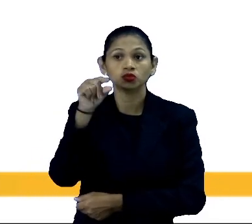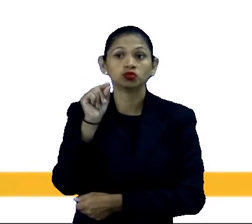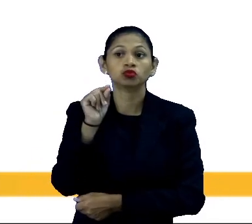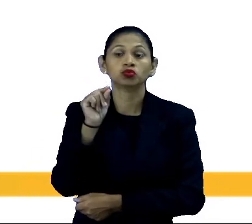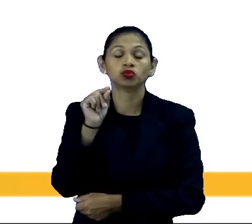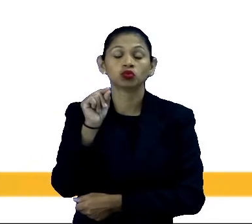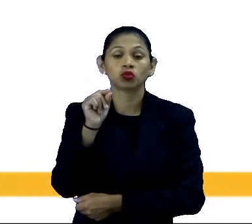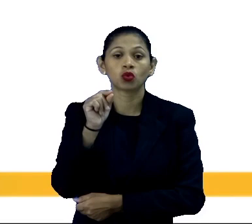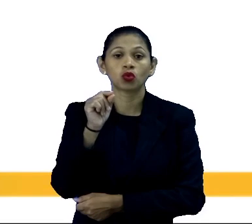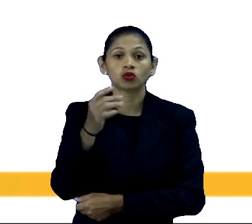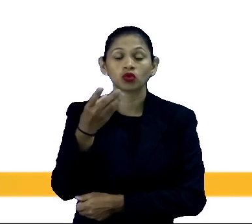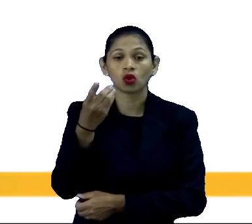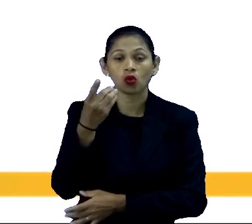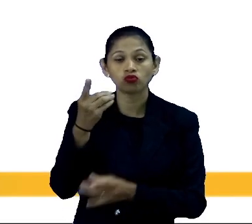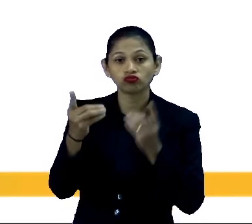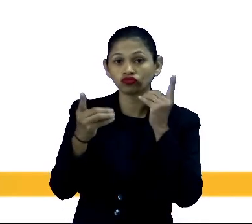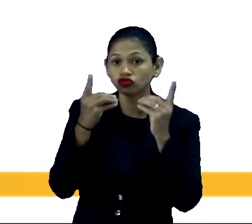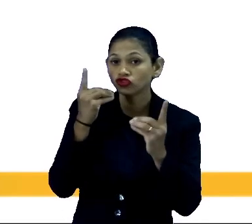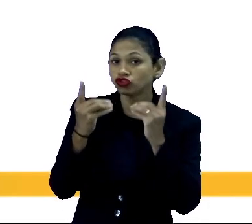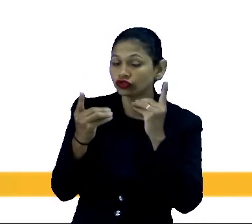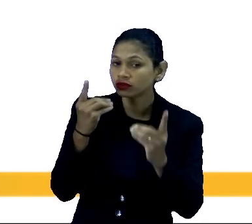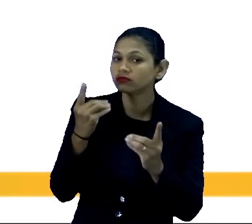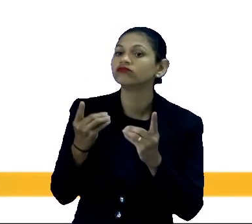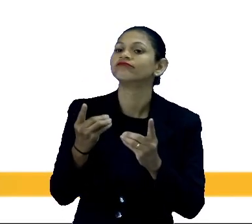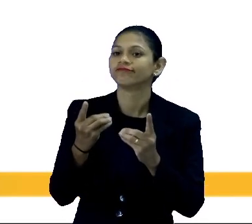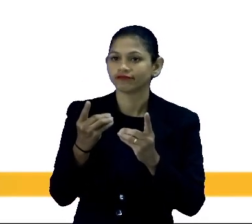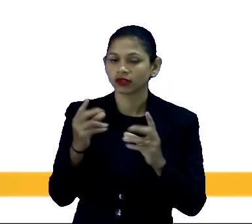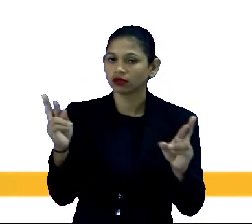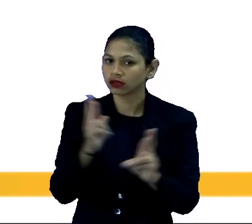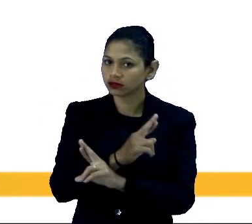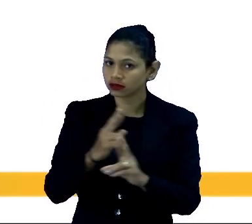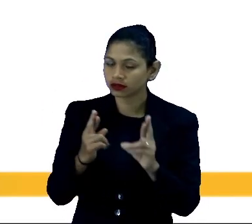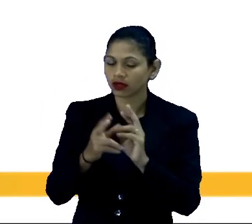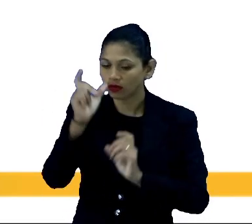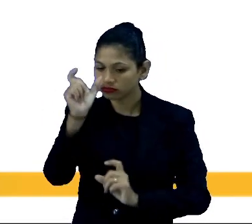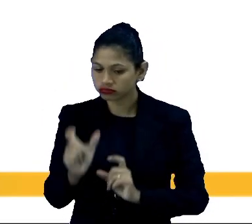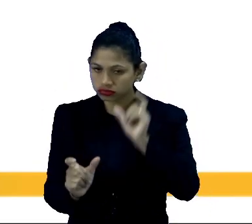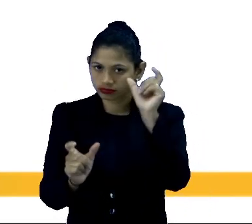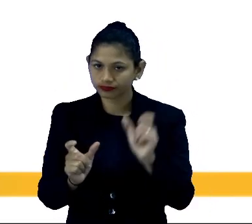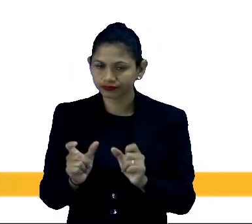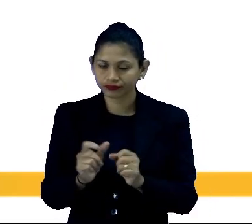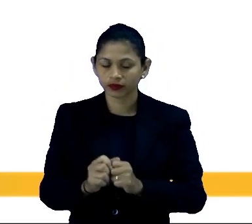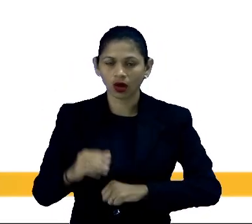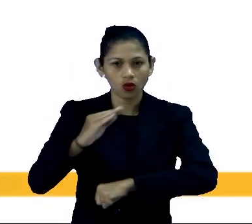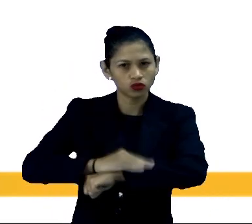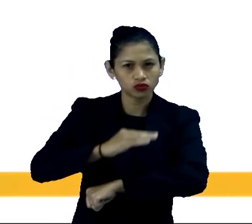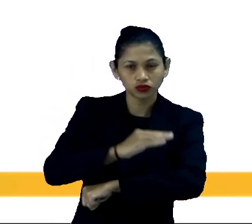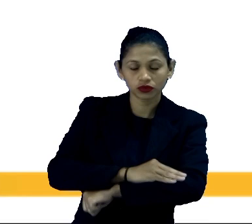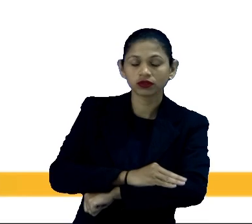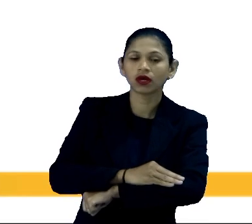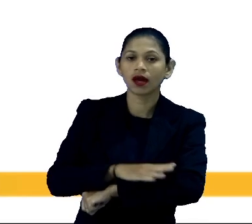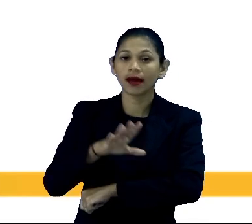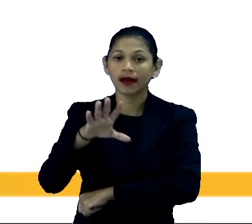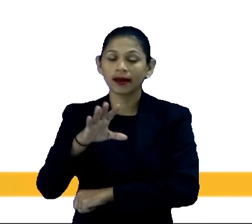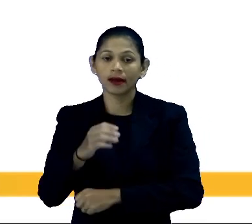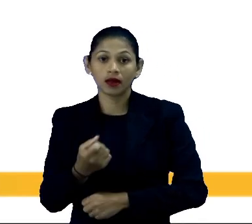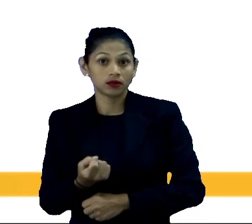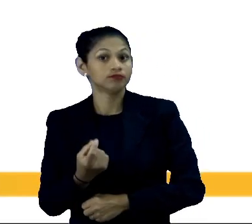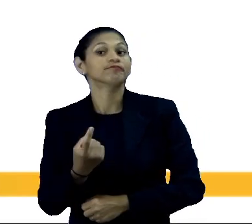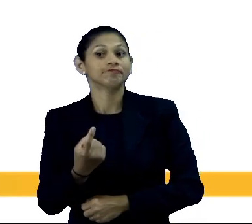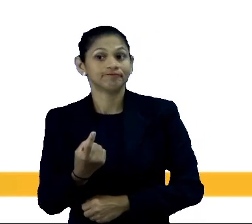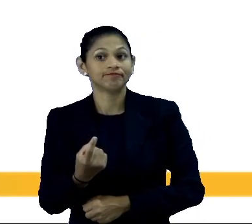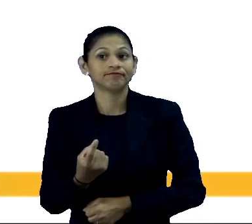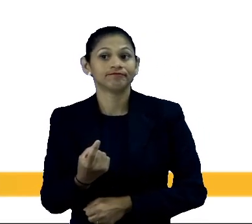diálogo entre os personagens do texto. Onde é que tem esse diálogo? Letra A. O sapo é esperto. B. Os